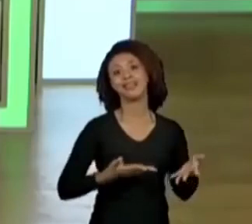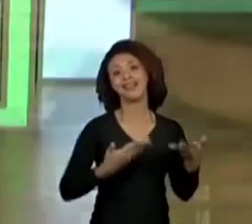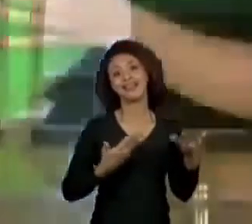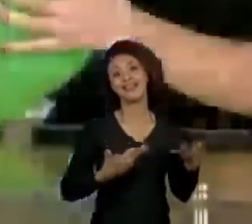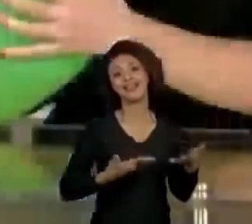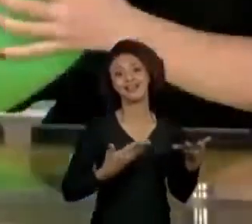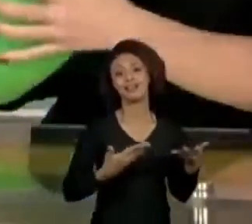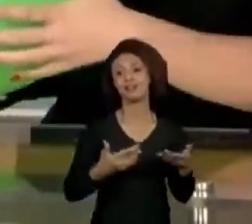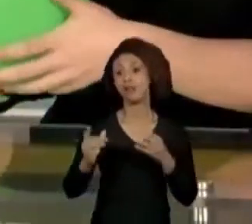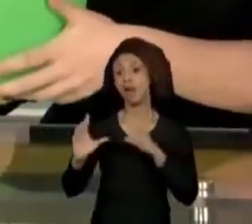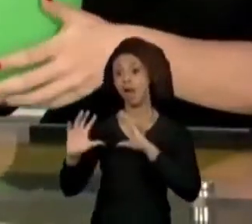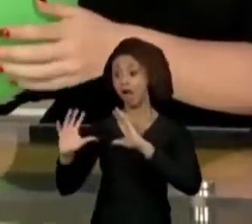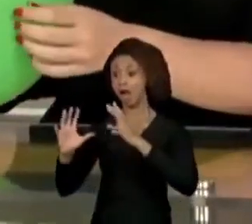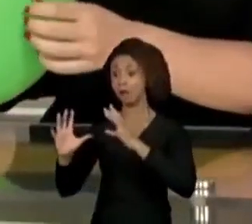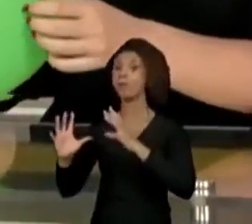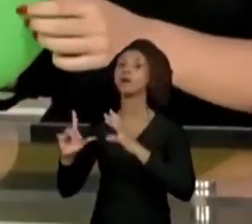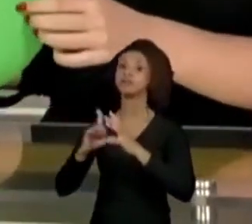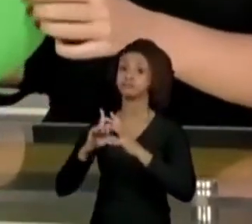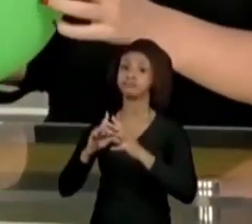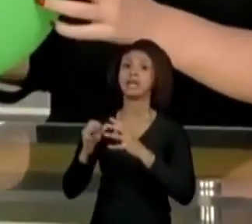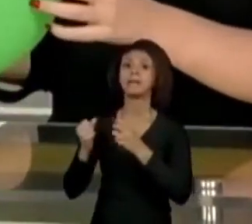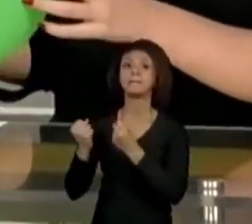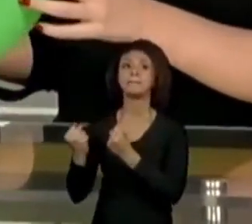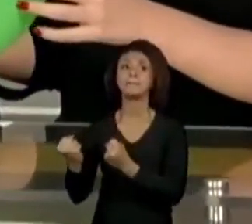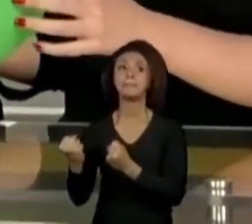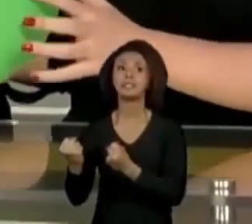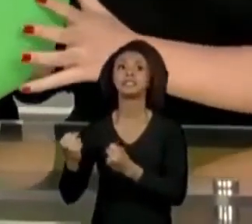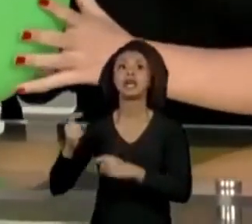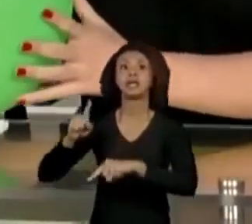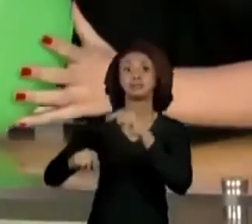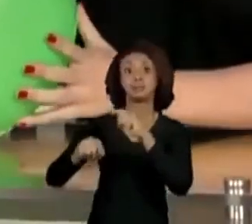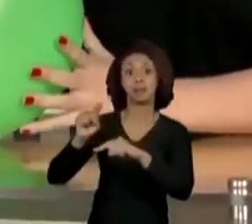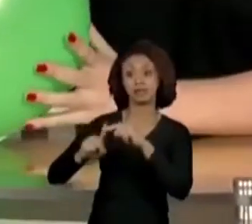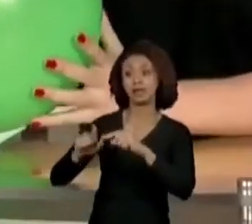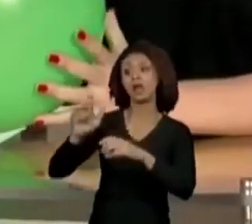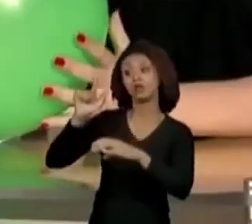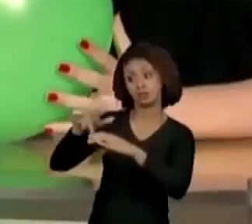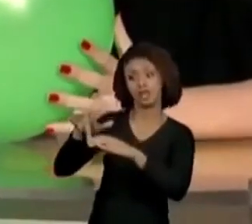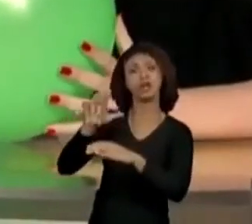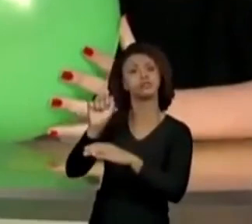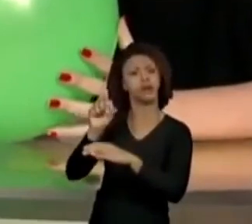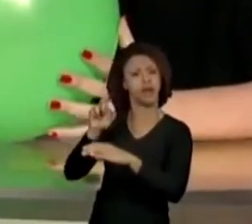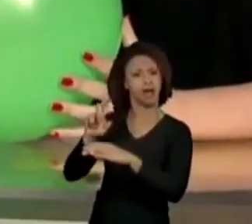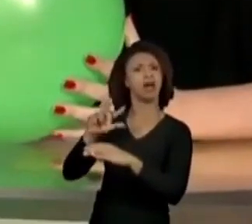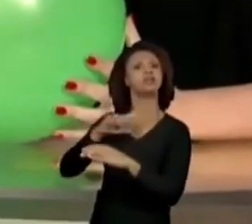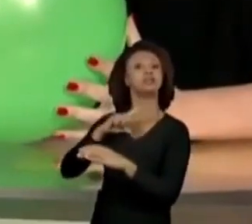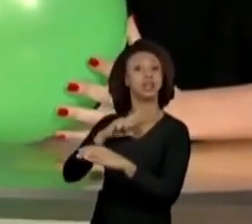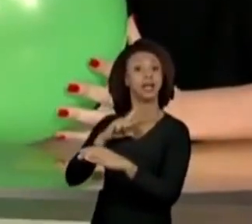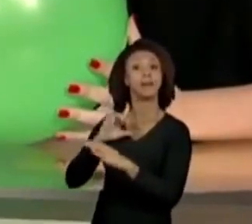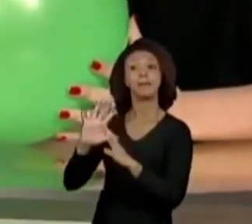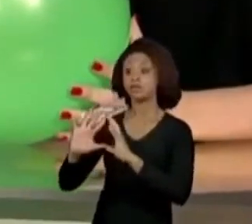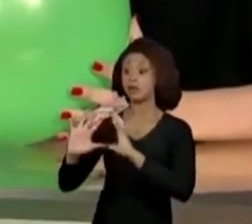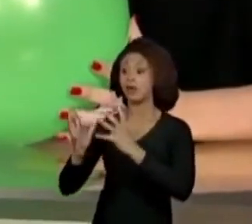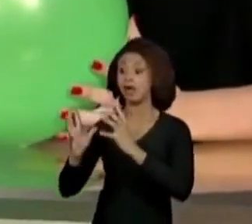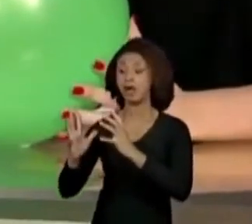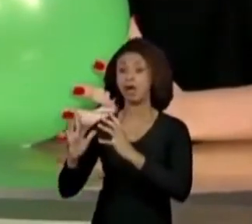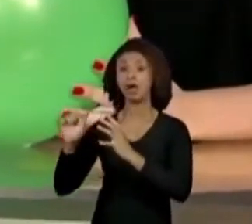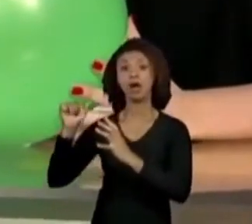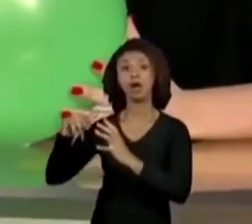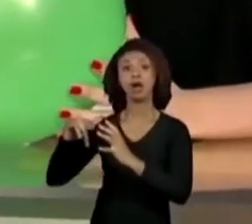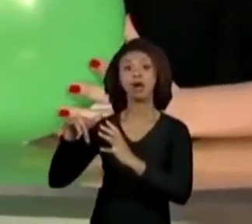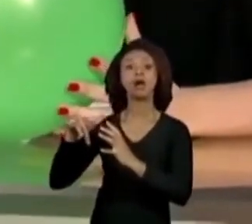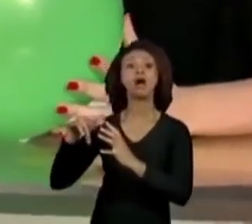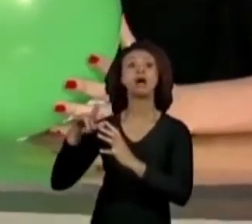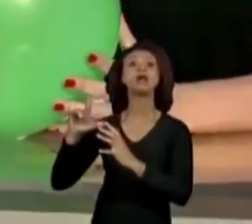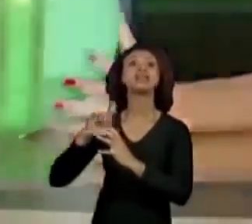né? A bola, apesar aí, né, da mesma coisa lá dentro, na verdade, não é? O material é diferente. E esse